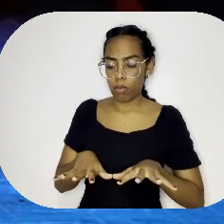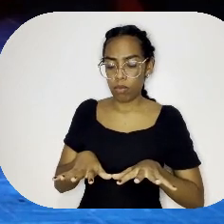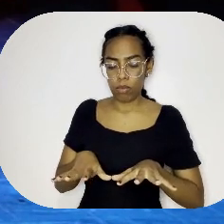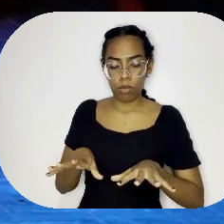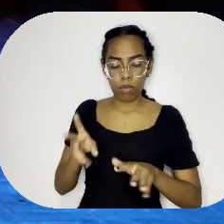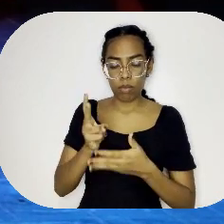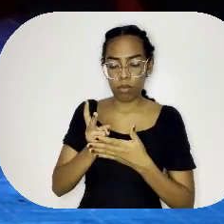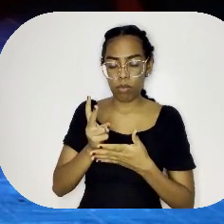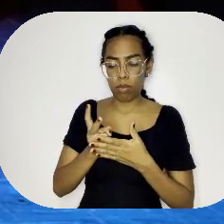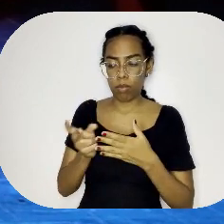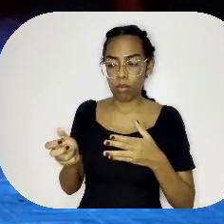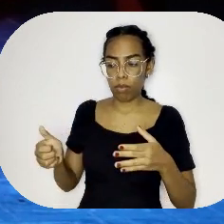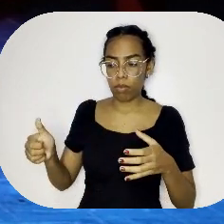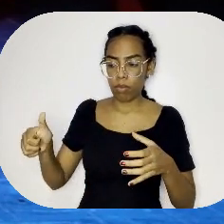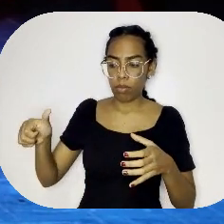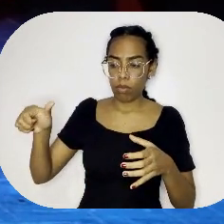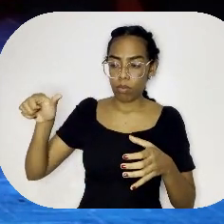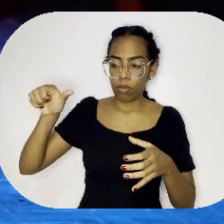Eu tô plantada pra dar pé.